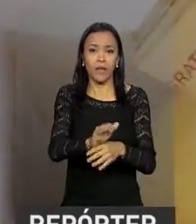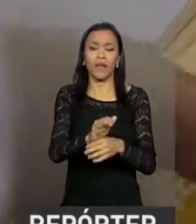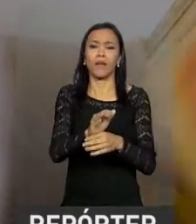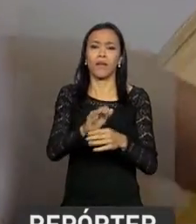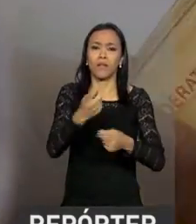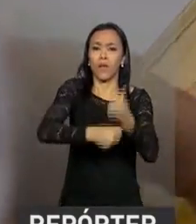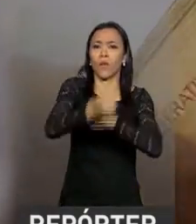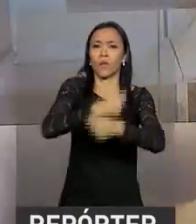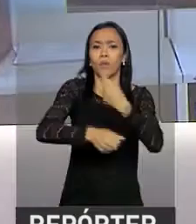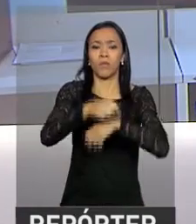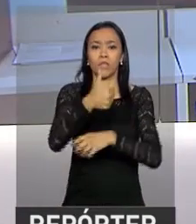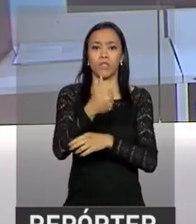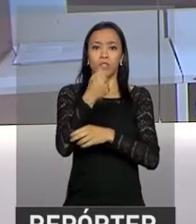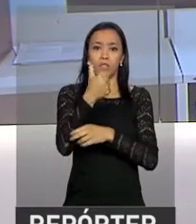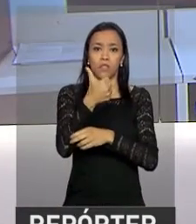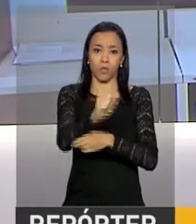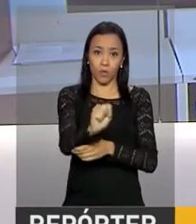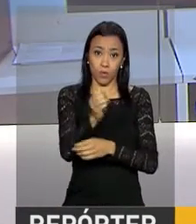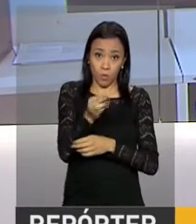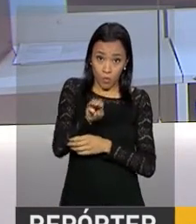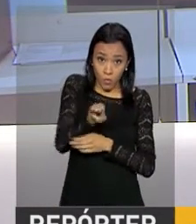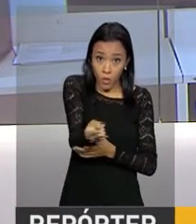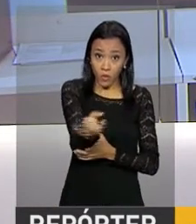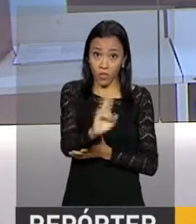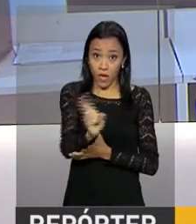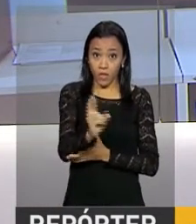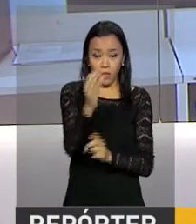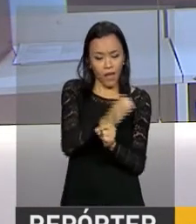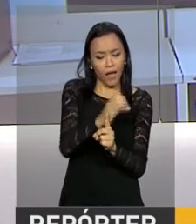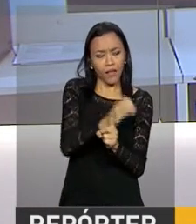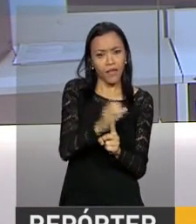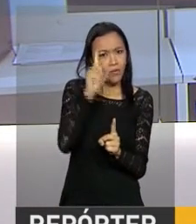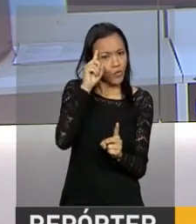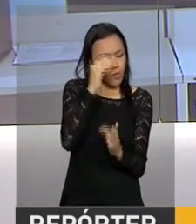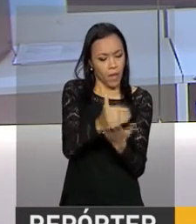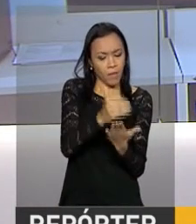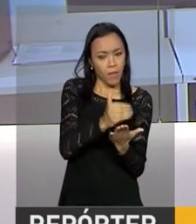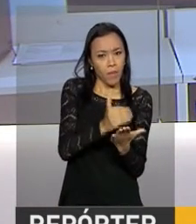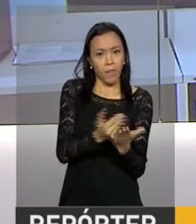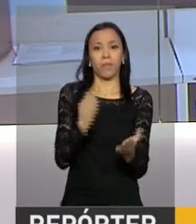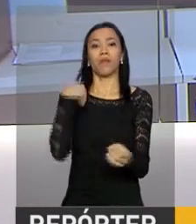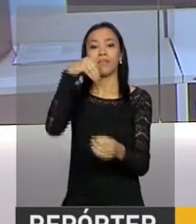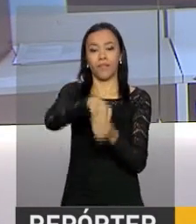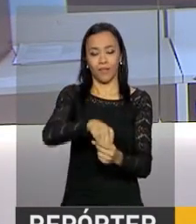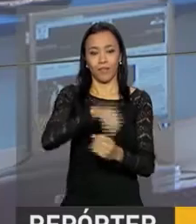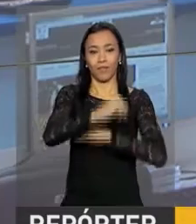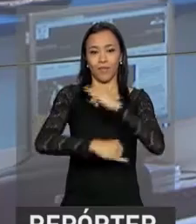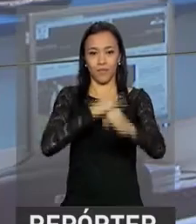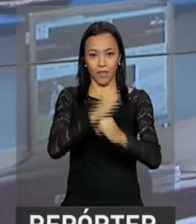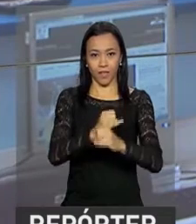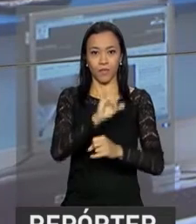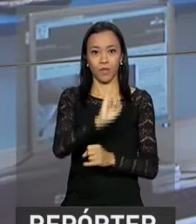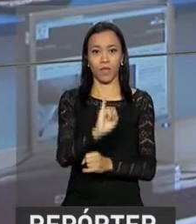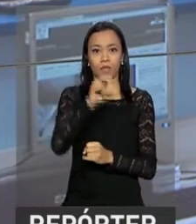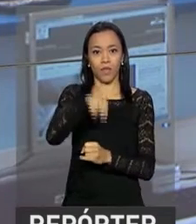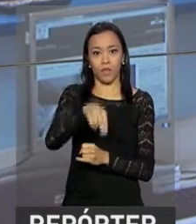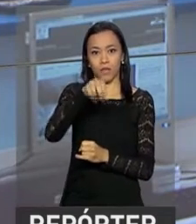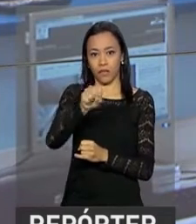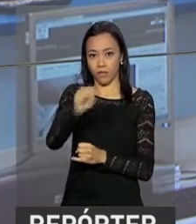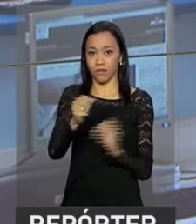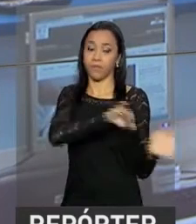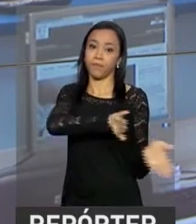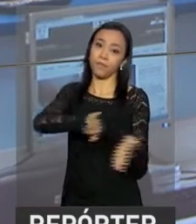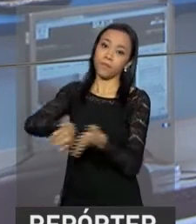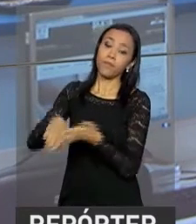18 bilhões de reais o calendário com todas as datas está no site da Previdência e o governo vai